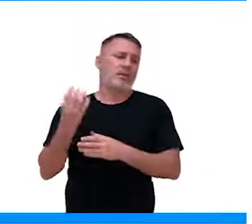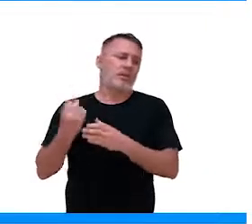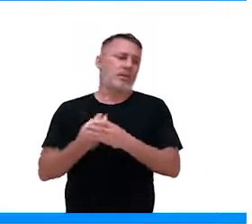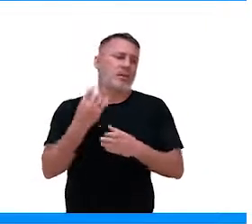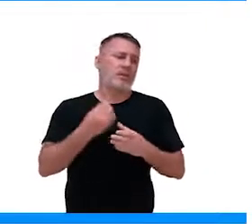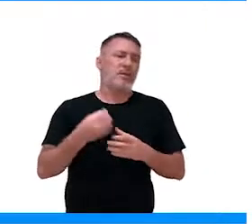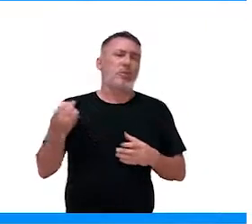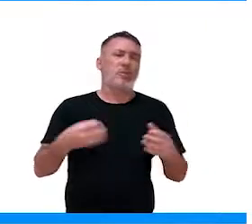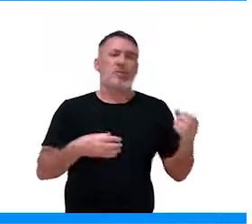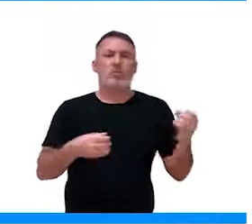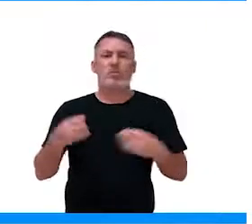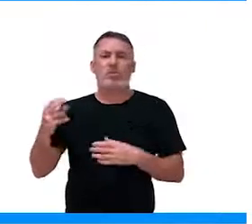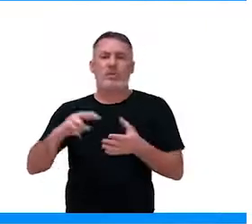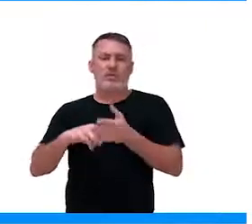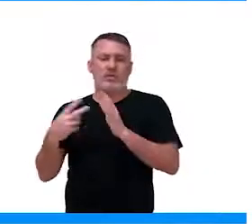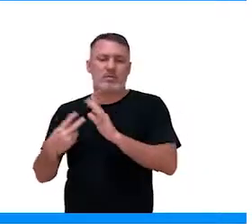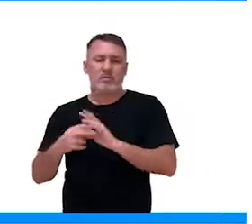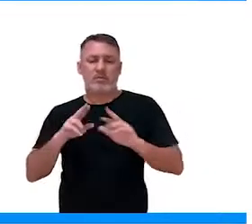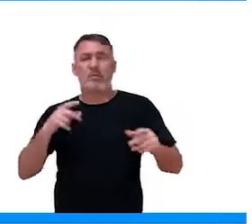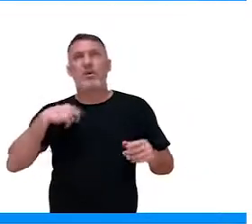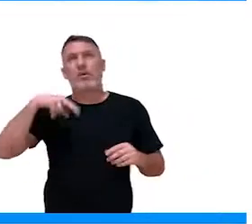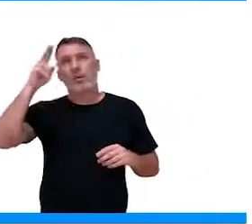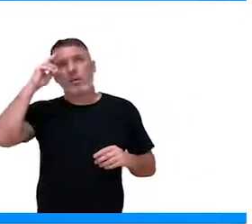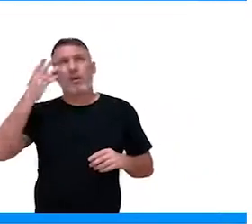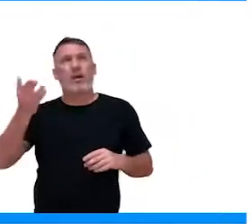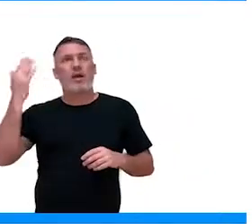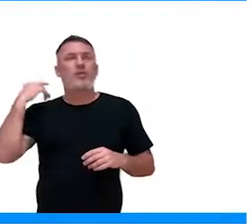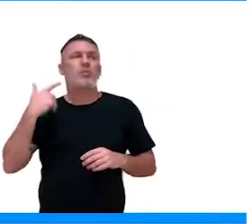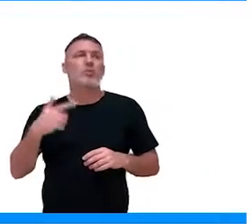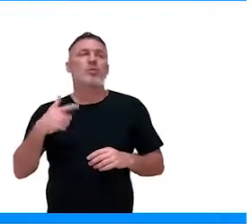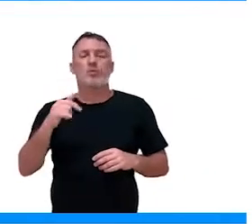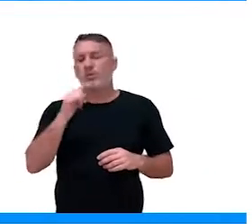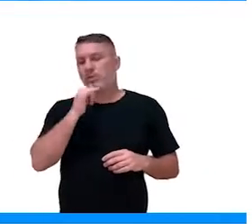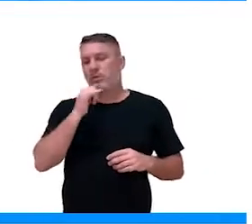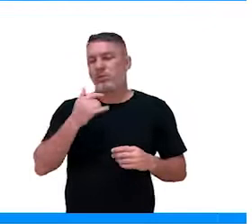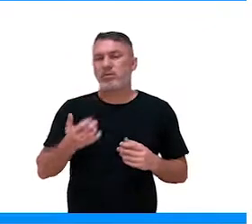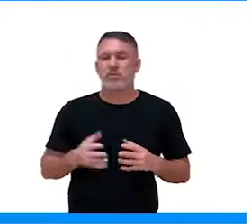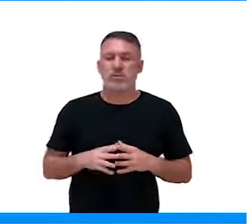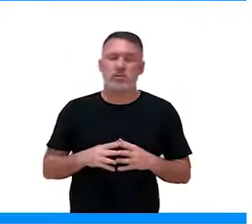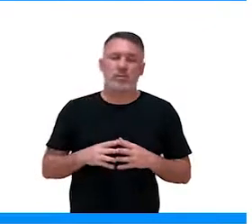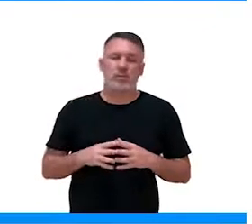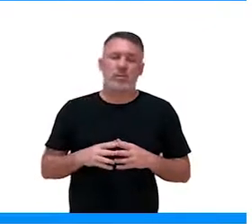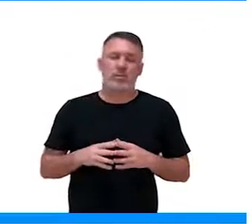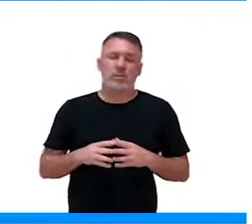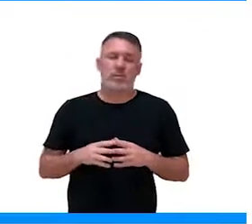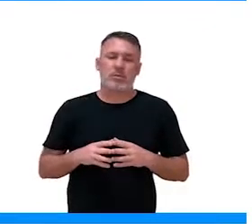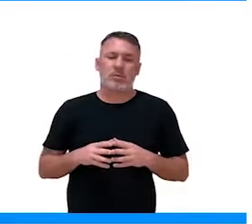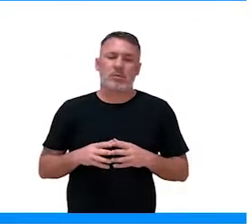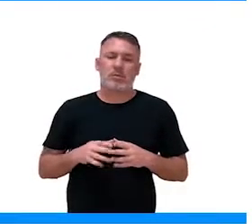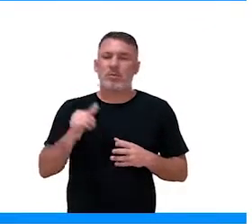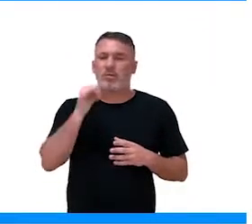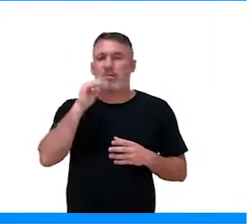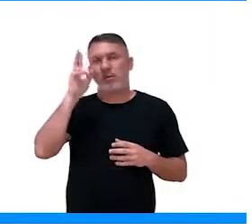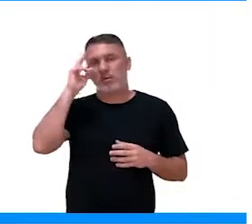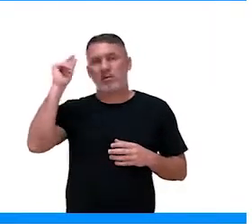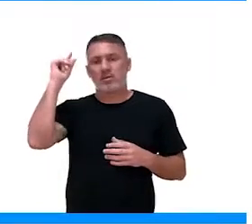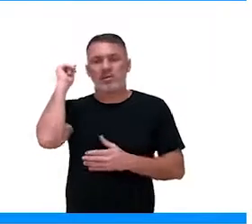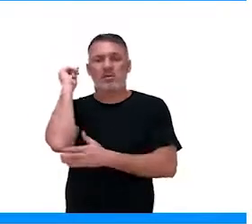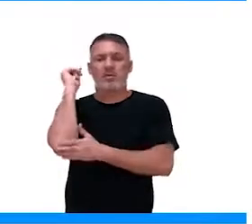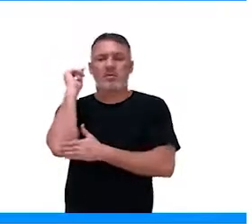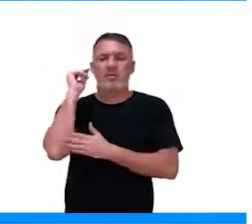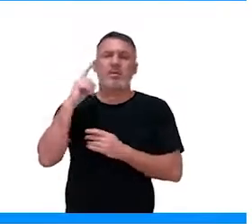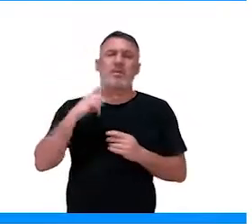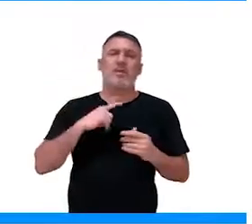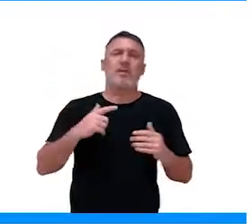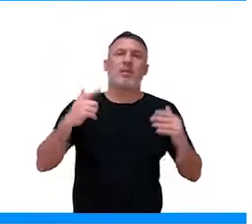emojis, né? E esses com novos significados. Eu lembro que antes não tinha, por exemplo, palmas